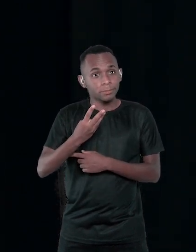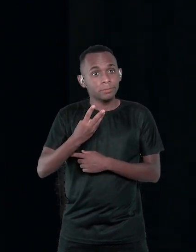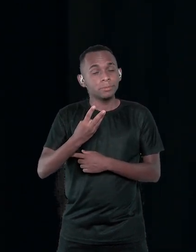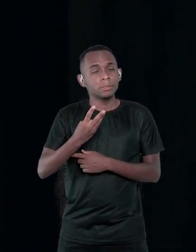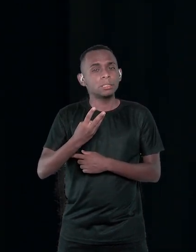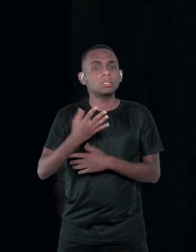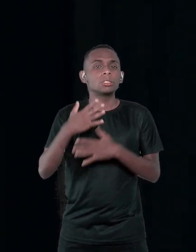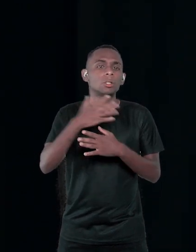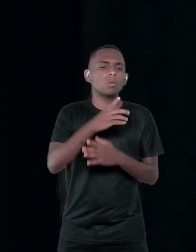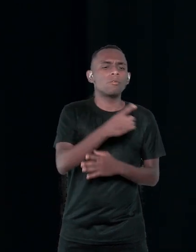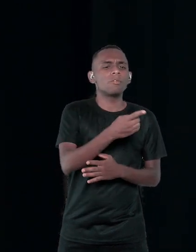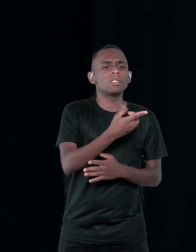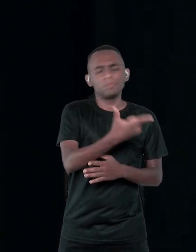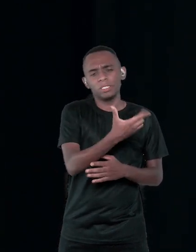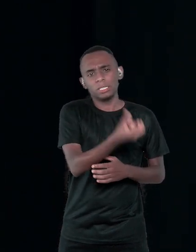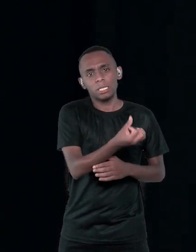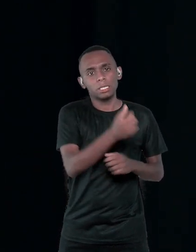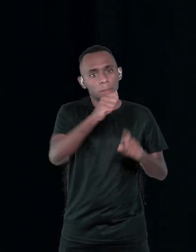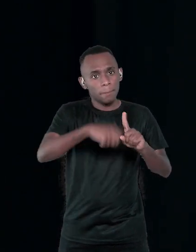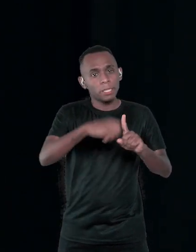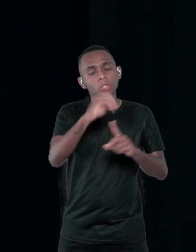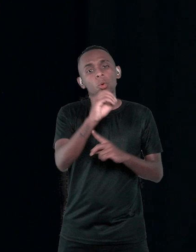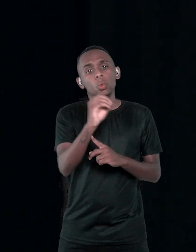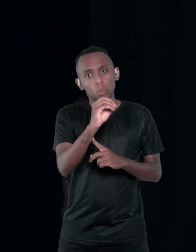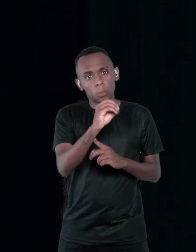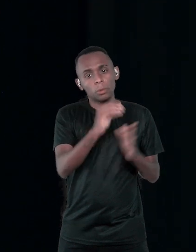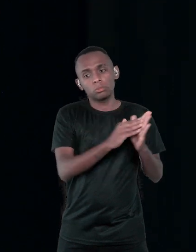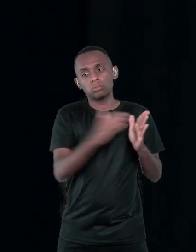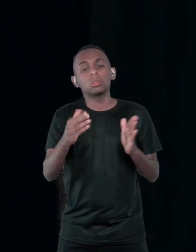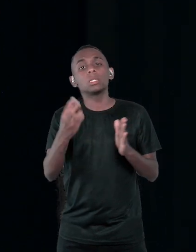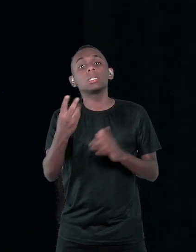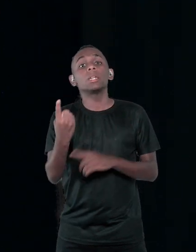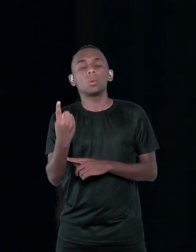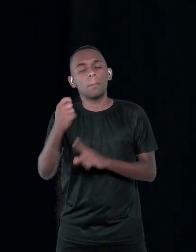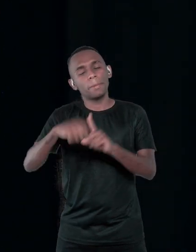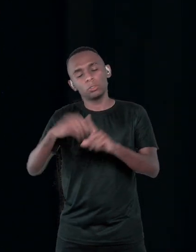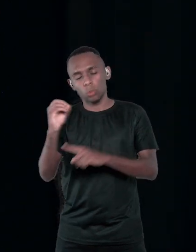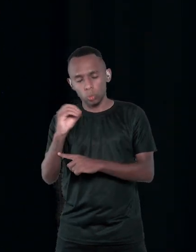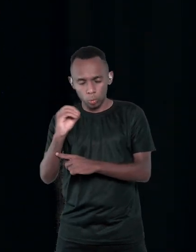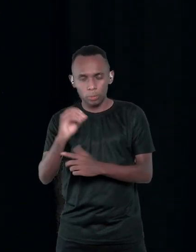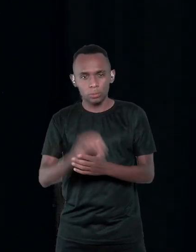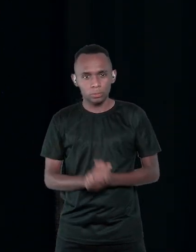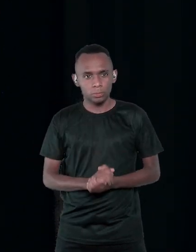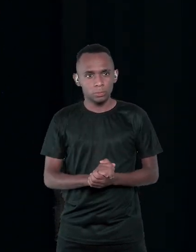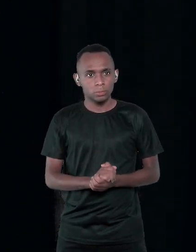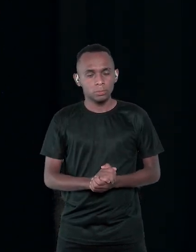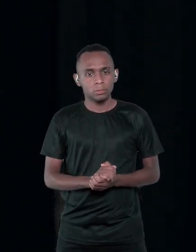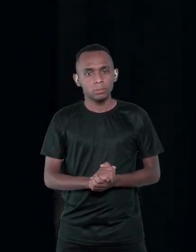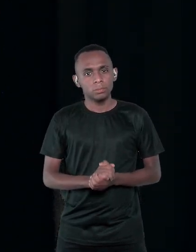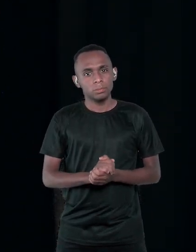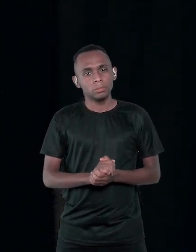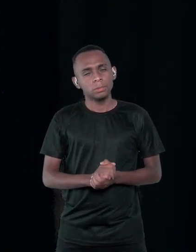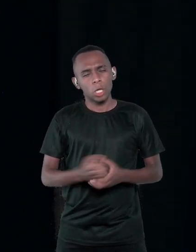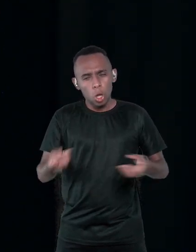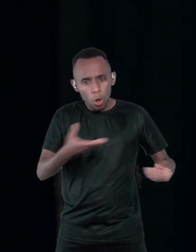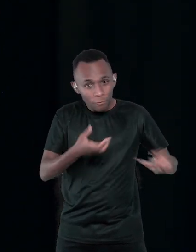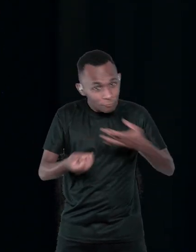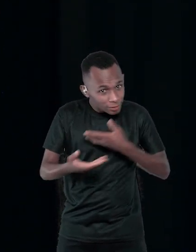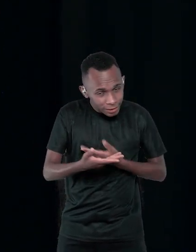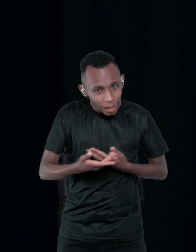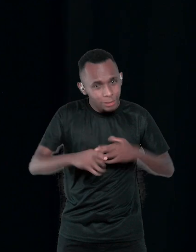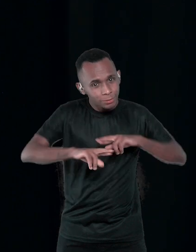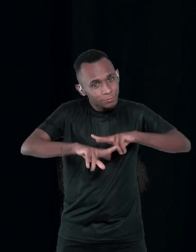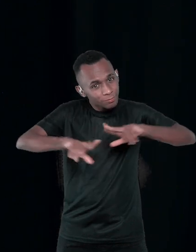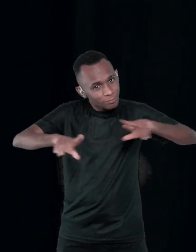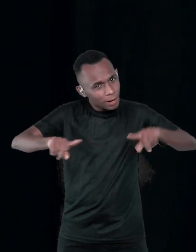entre 26 e 31 de outubro. O escritor e apresentador Afonso Borges